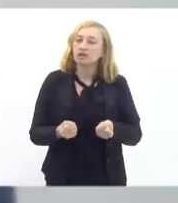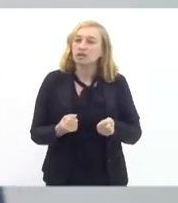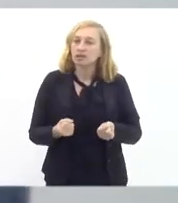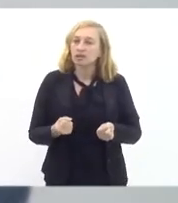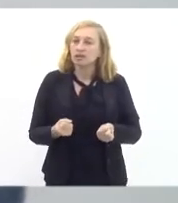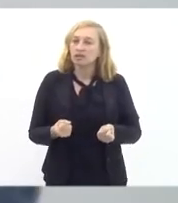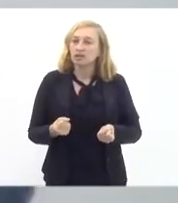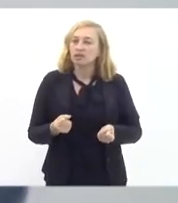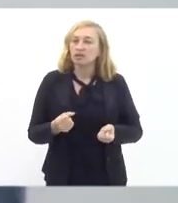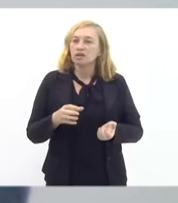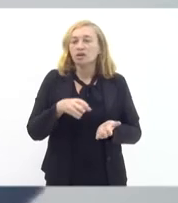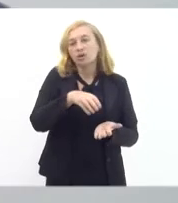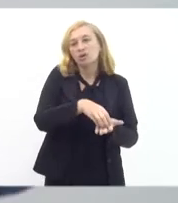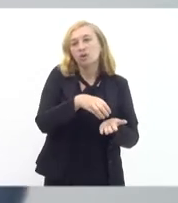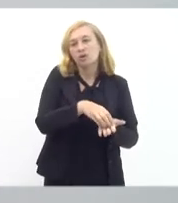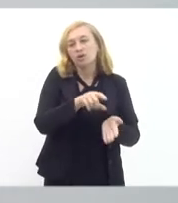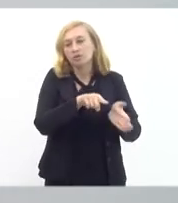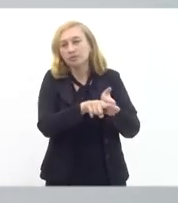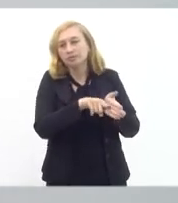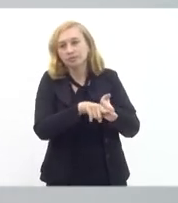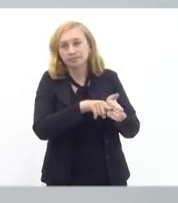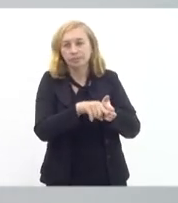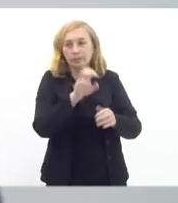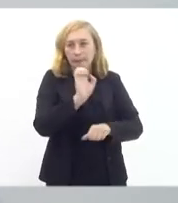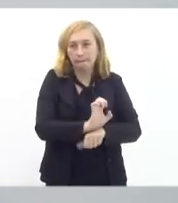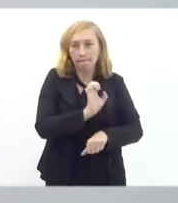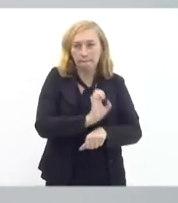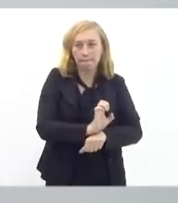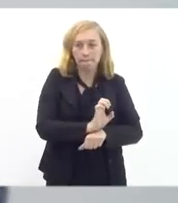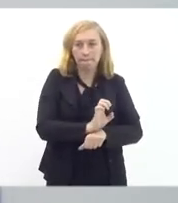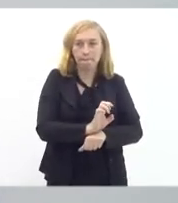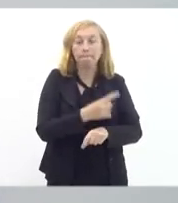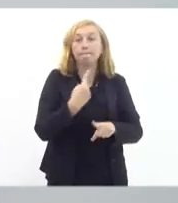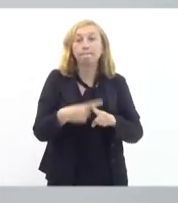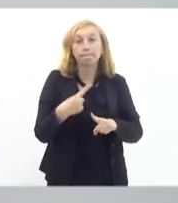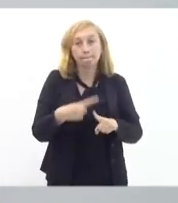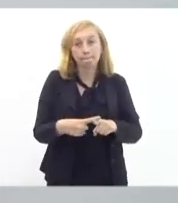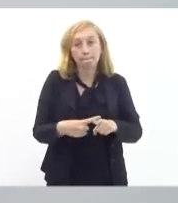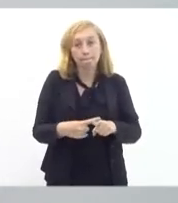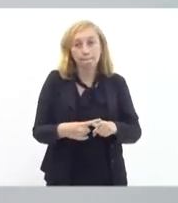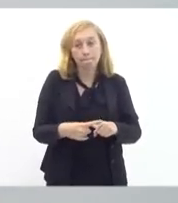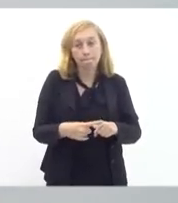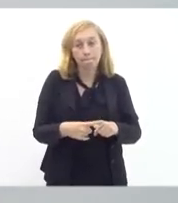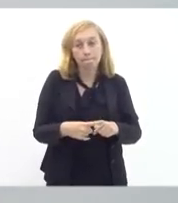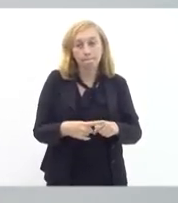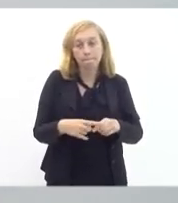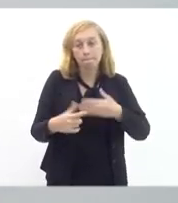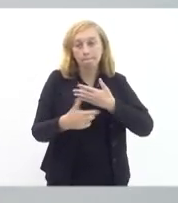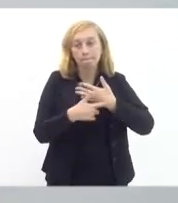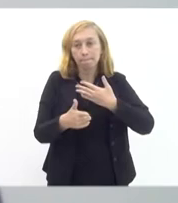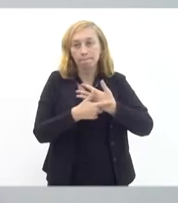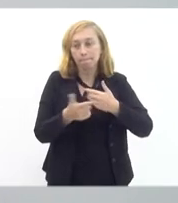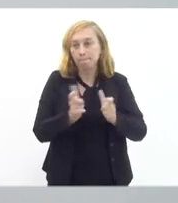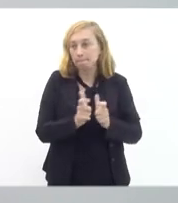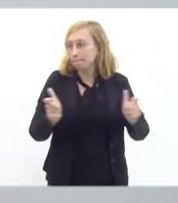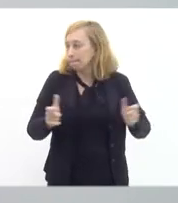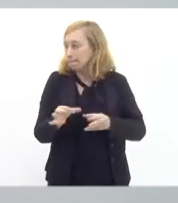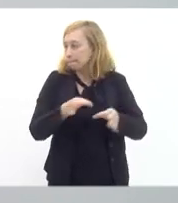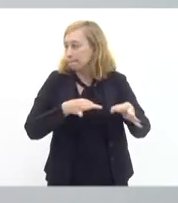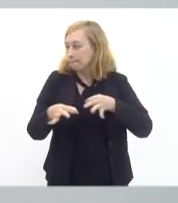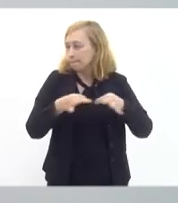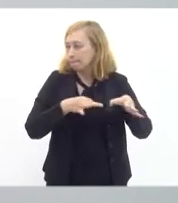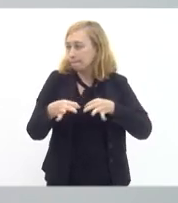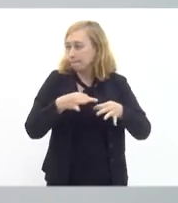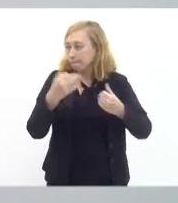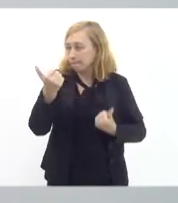fortalecesse o órgão Vigilância Sanitária do Estado, porque ela tem um grande papel de organização, um papel